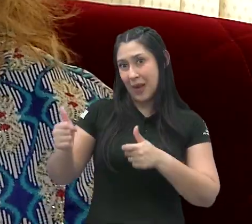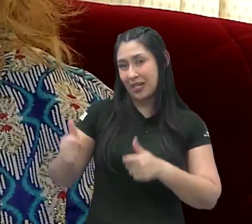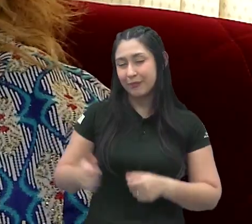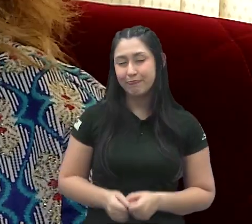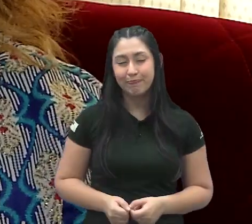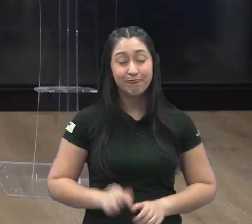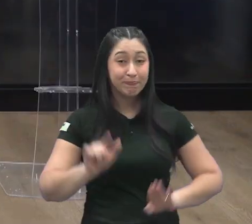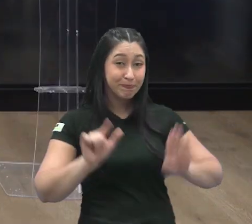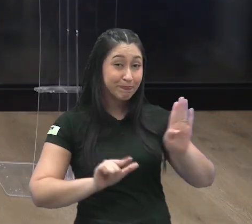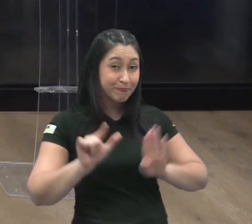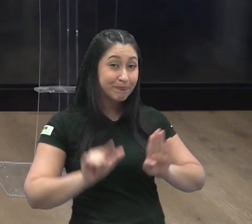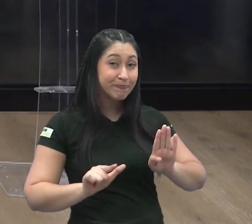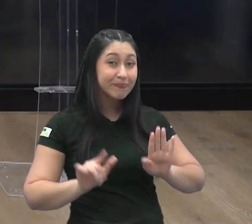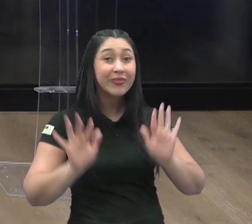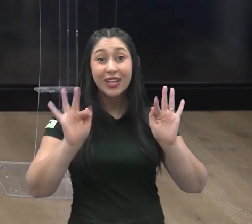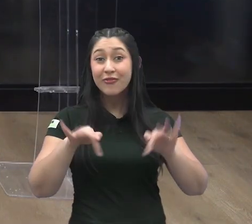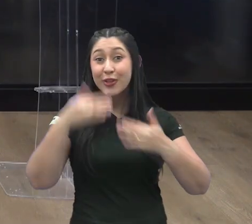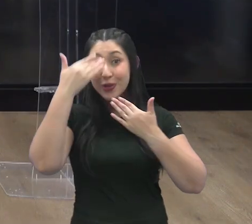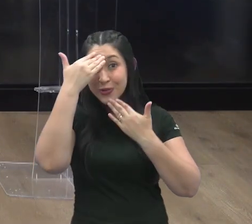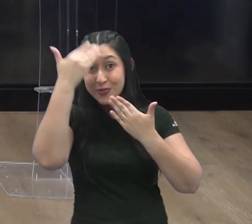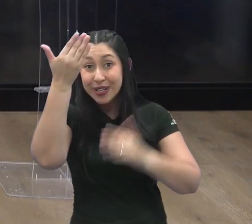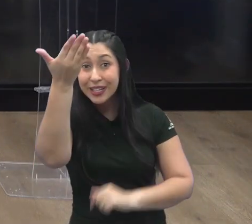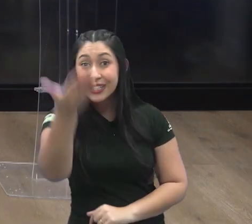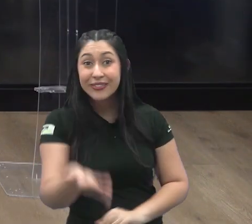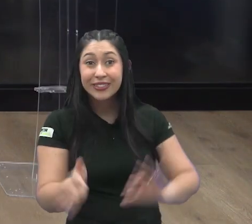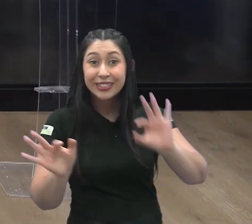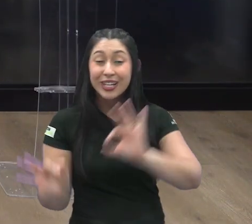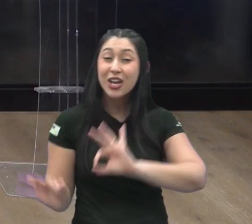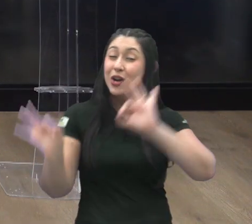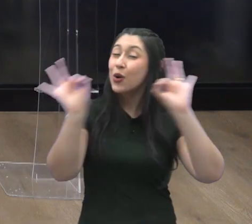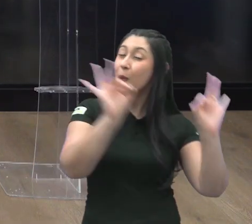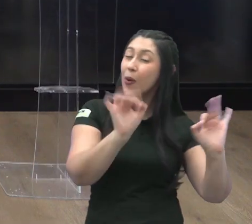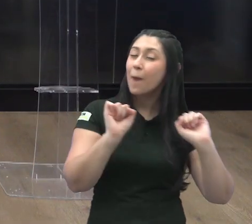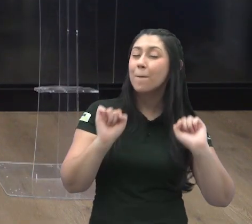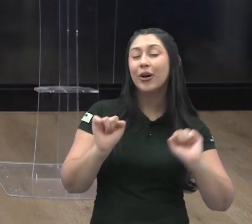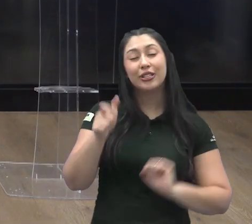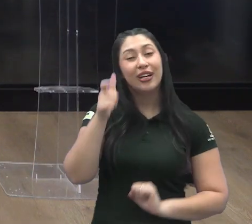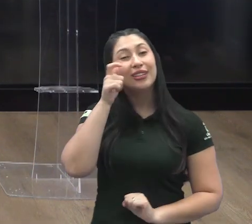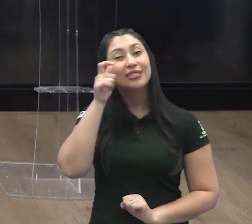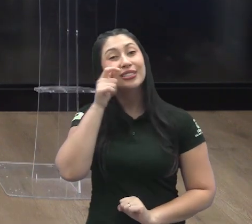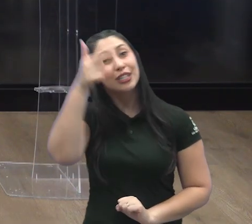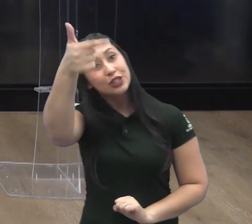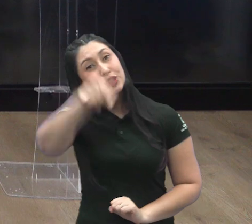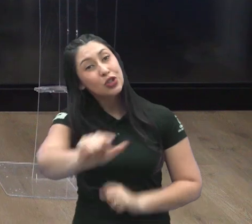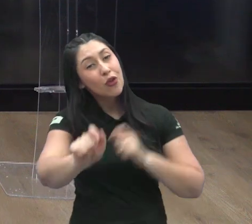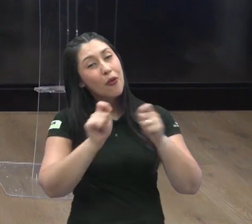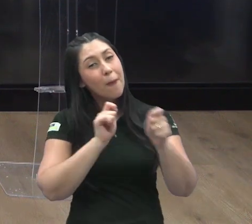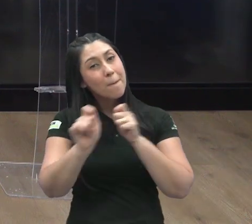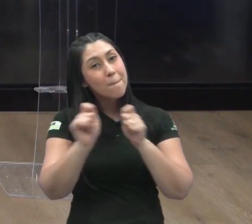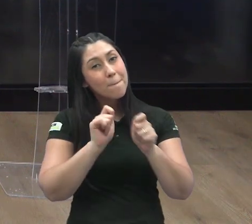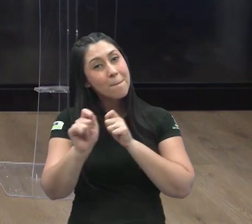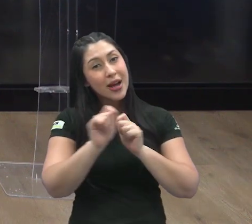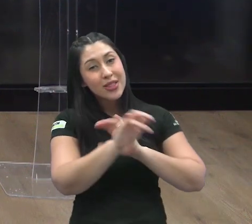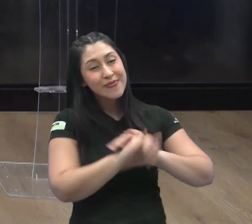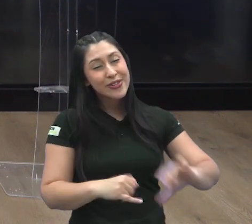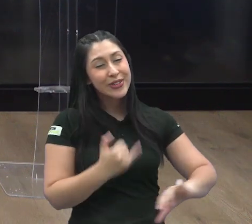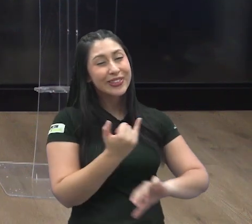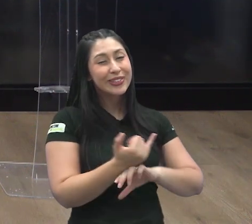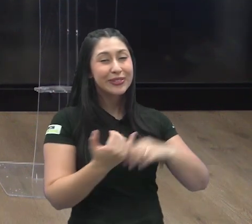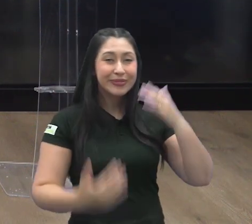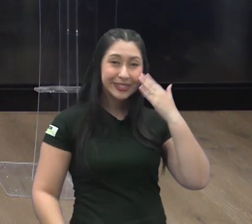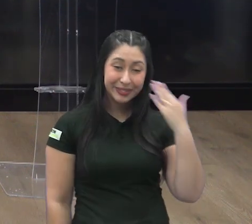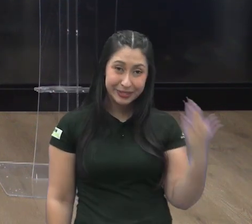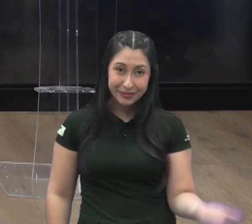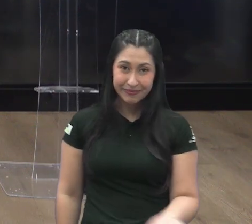como o Réveillon. E o Boletim Legislativo fica por aqui. Obrigada pela sua companhia. Você pode rever todas as reportagens de